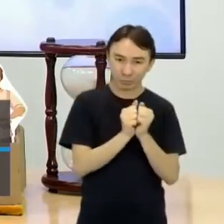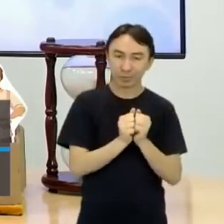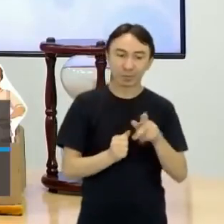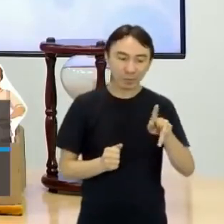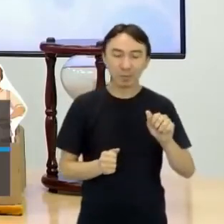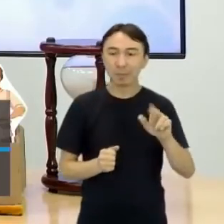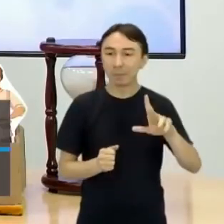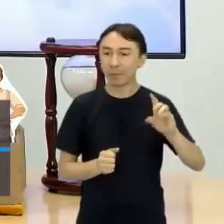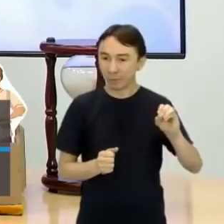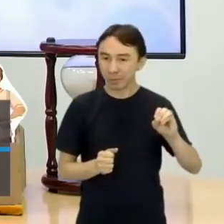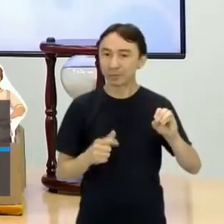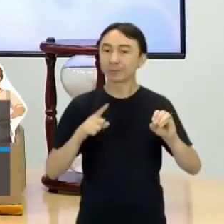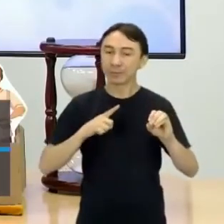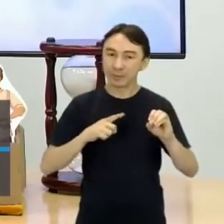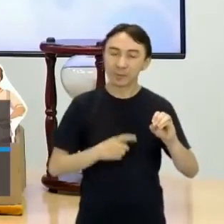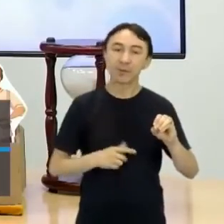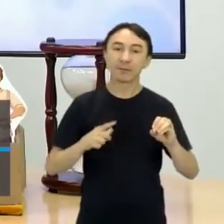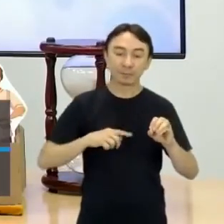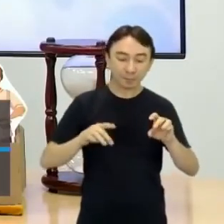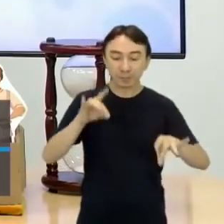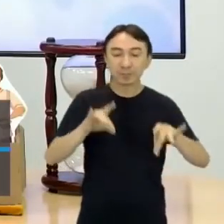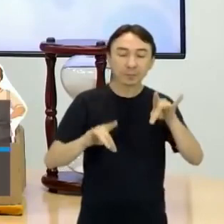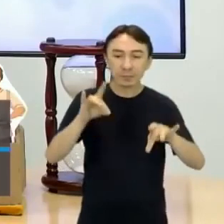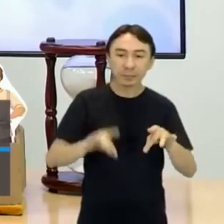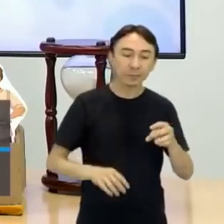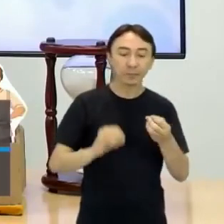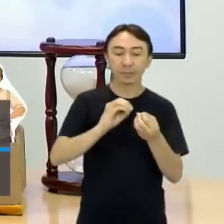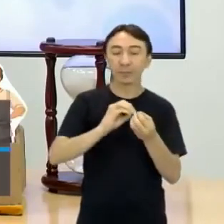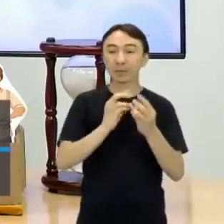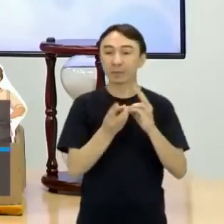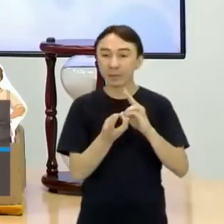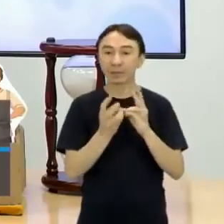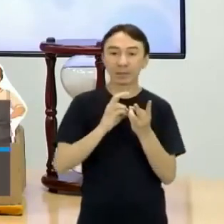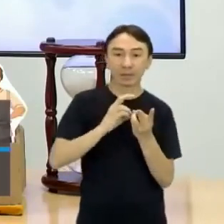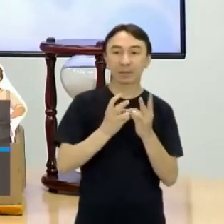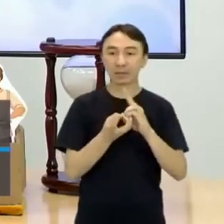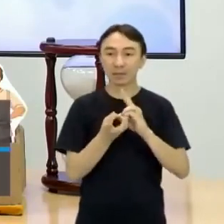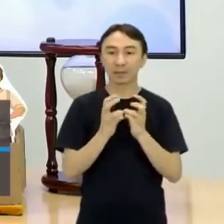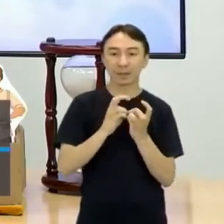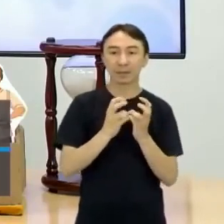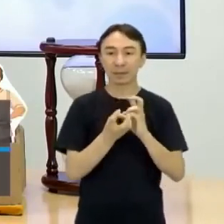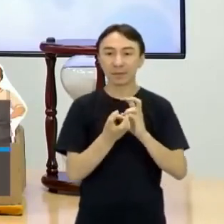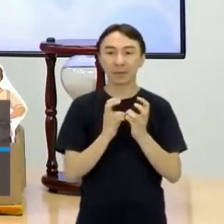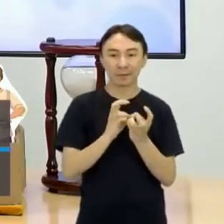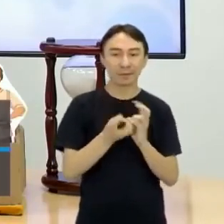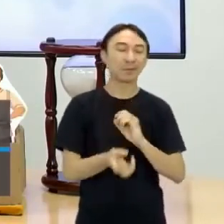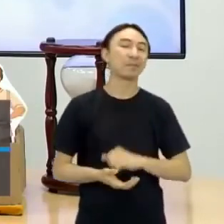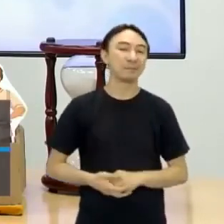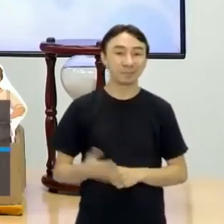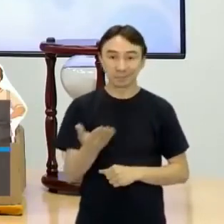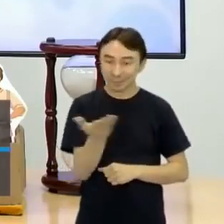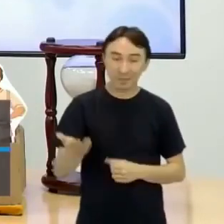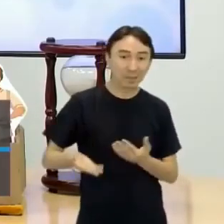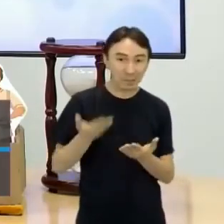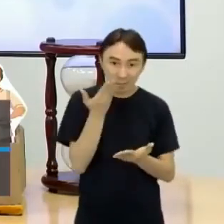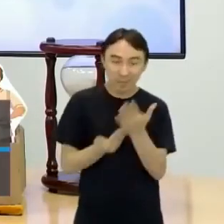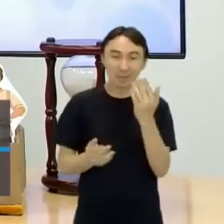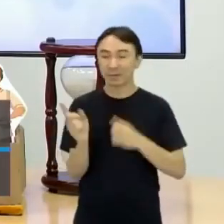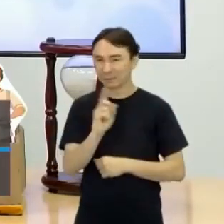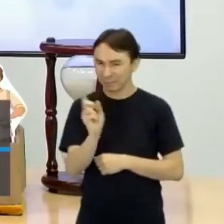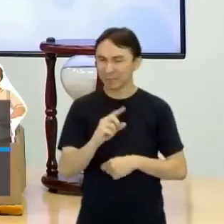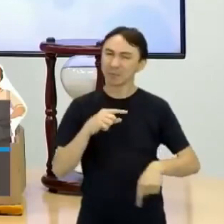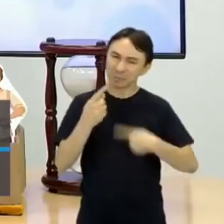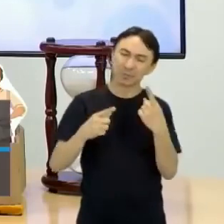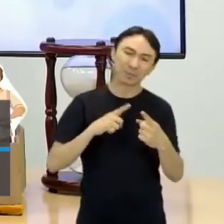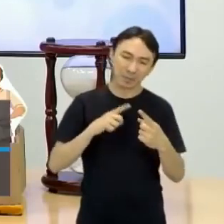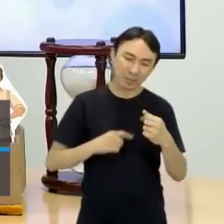Balduz, eles estarão fazendo uma oficina de capoeira. Então vai ser muito legal, não percam. E depois fica gravado também no repositório, vocês podem ver